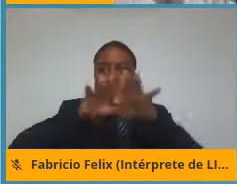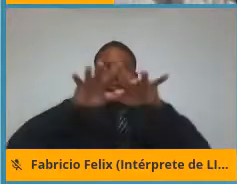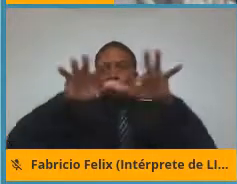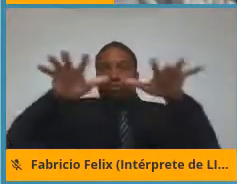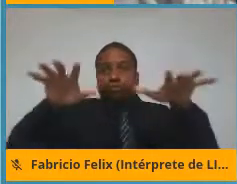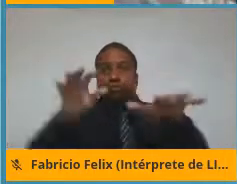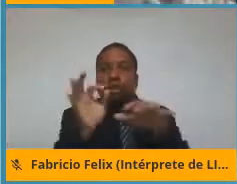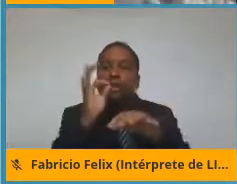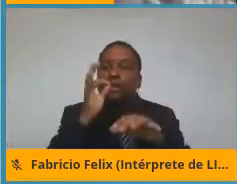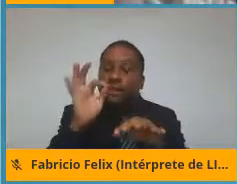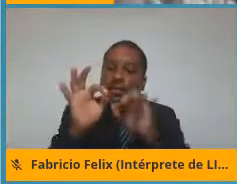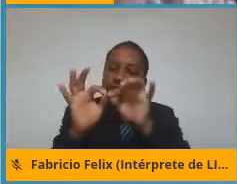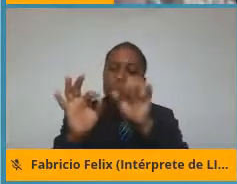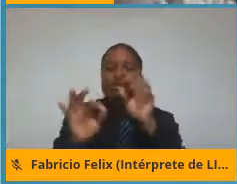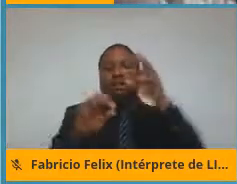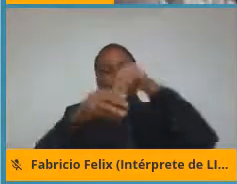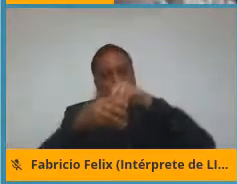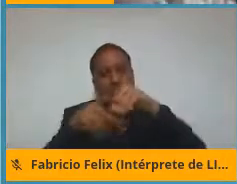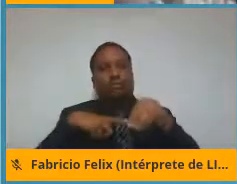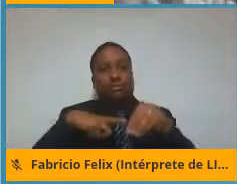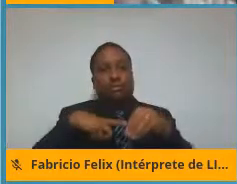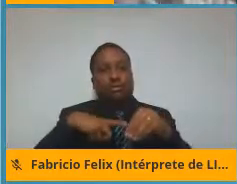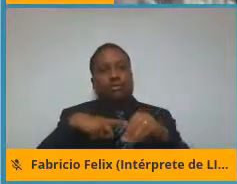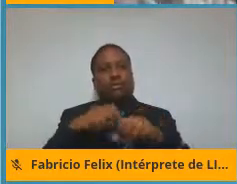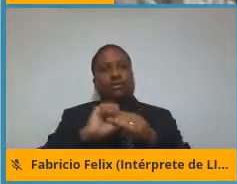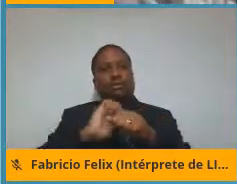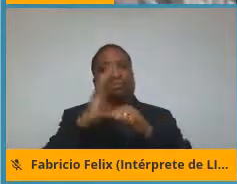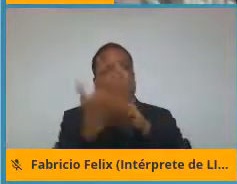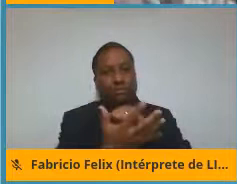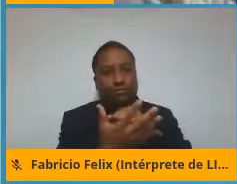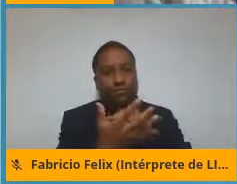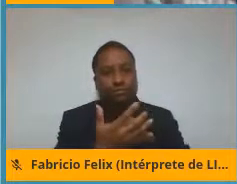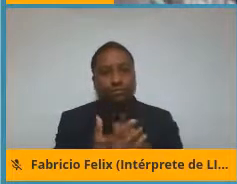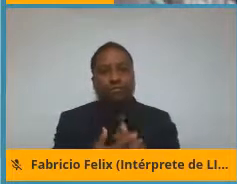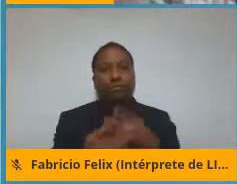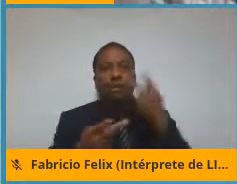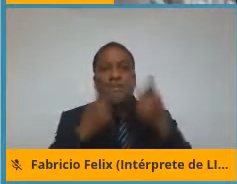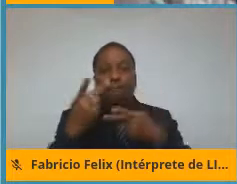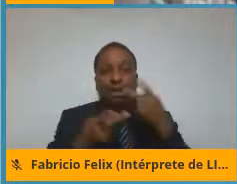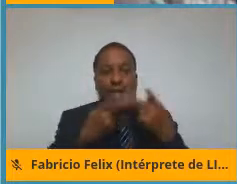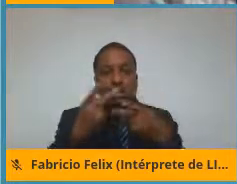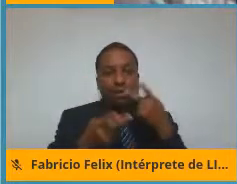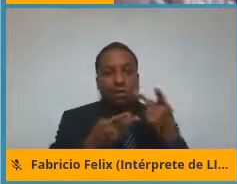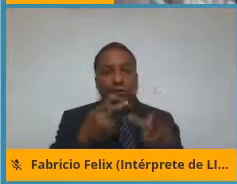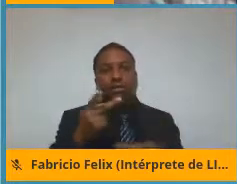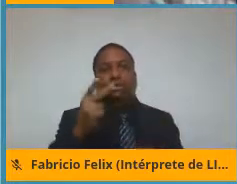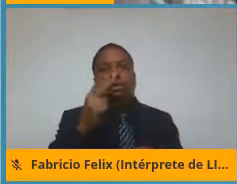A ordem de dispersão é essa. Falando, a gente elimina pouca.